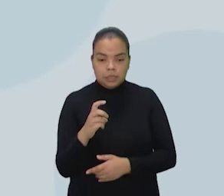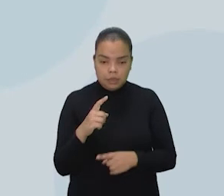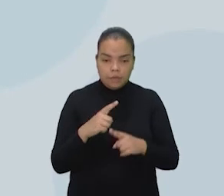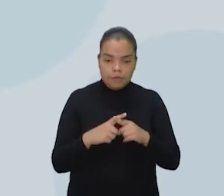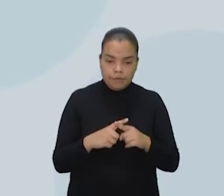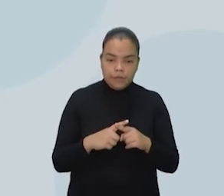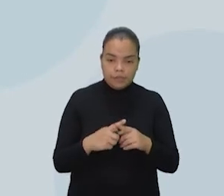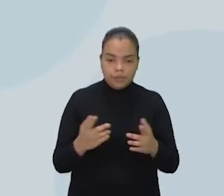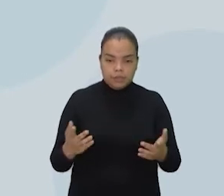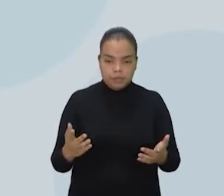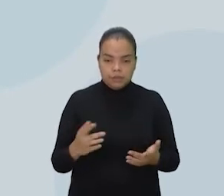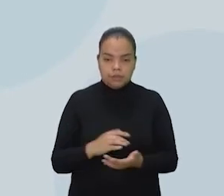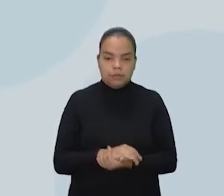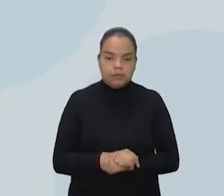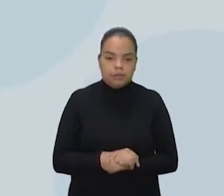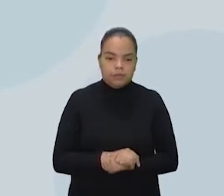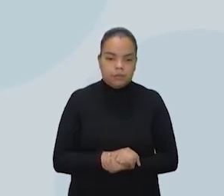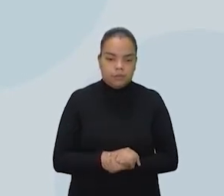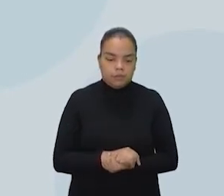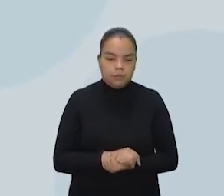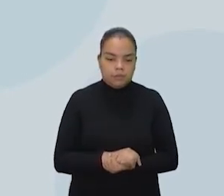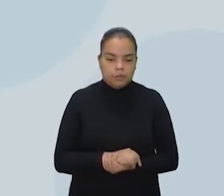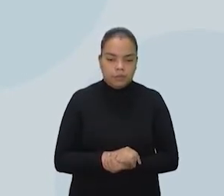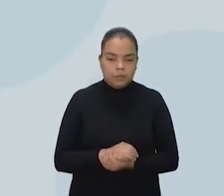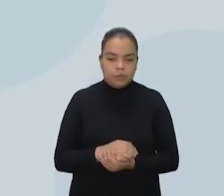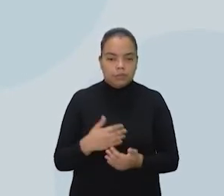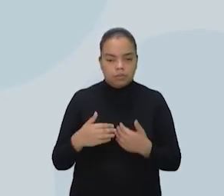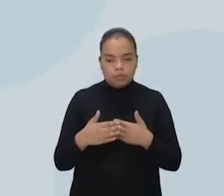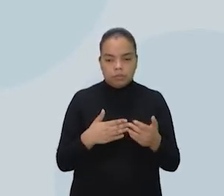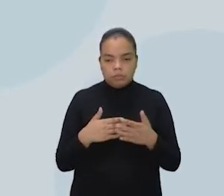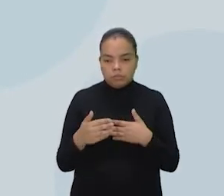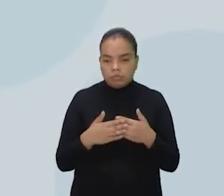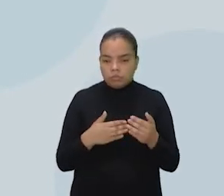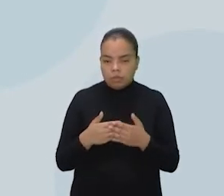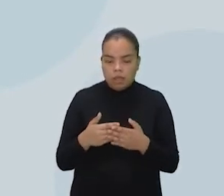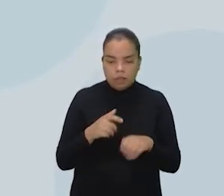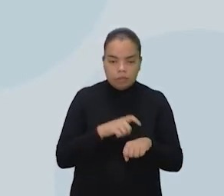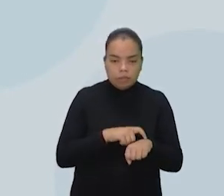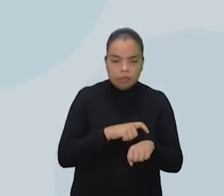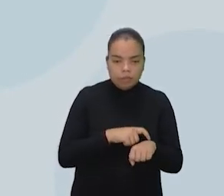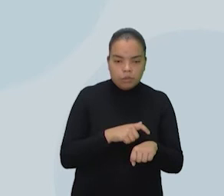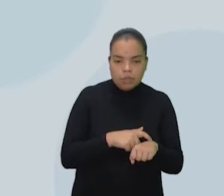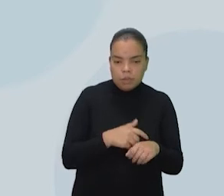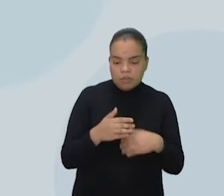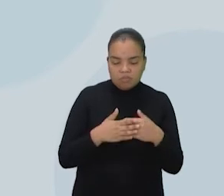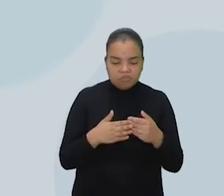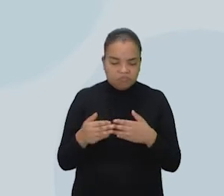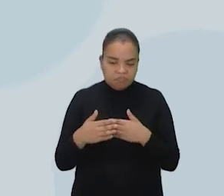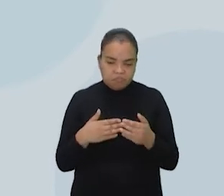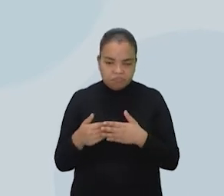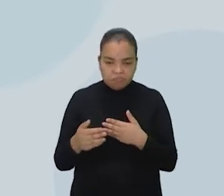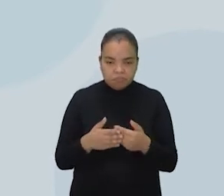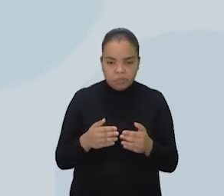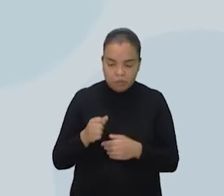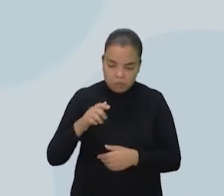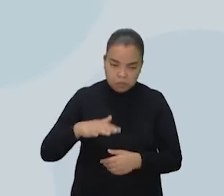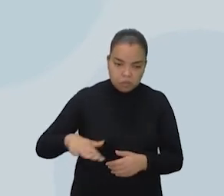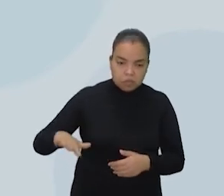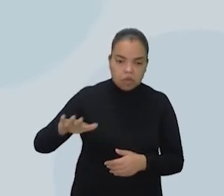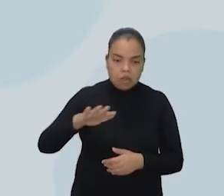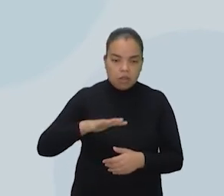vezes ele mesmo. No caso, se fosse um tempo qualquer, né? Se você quiser escrever uma expressão algébrica para generalizar,